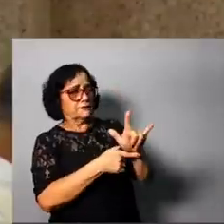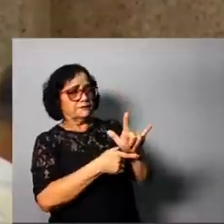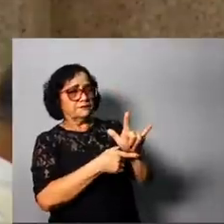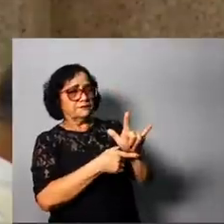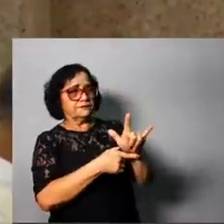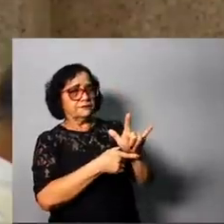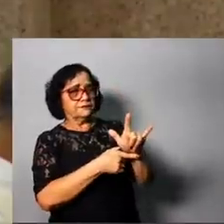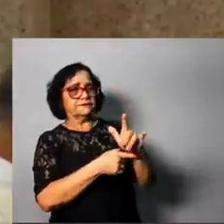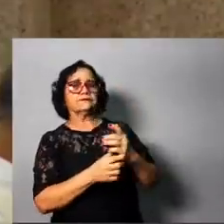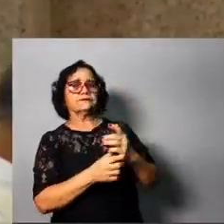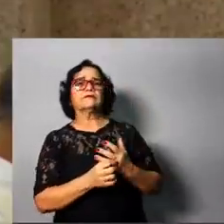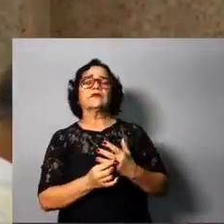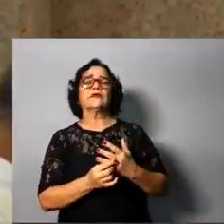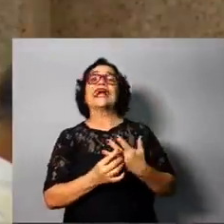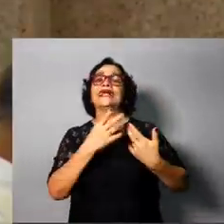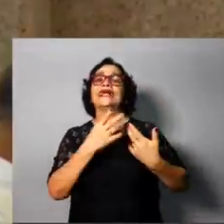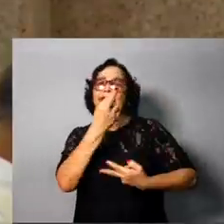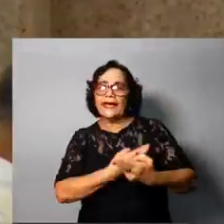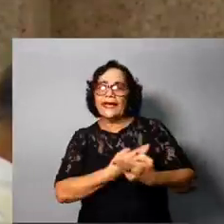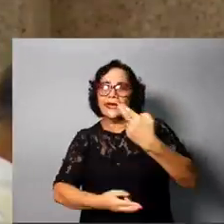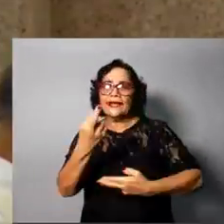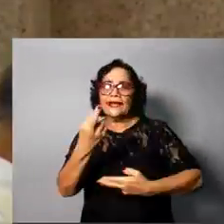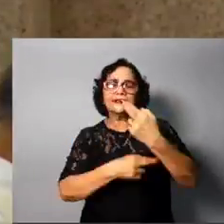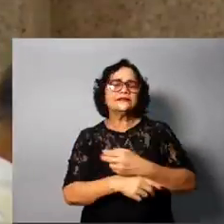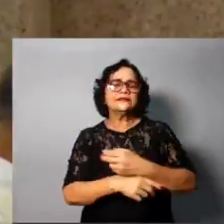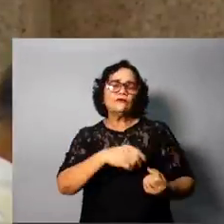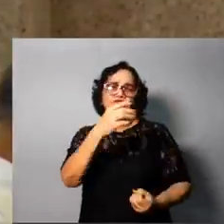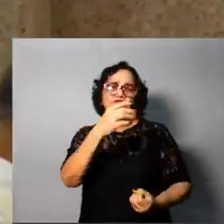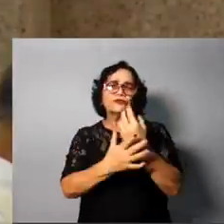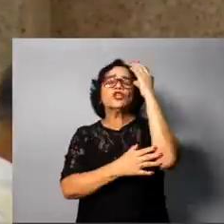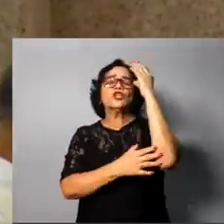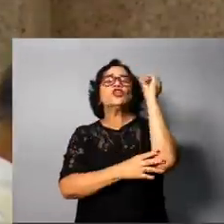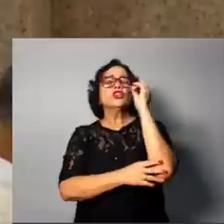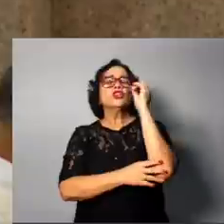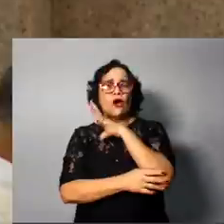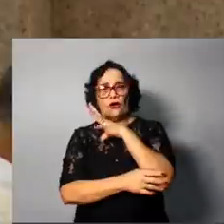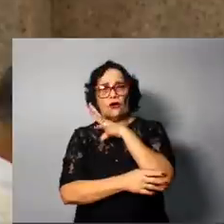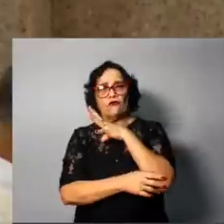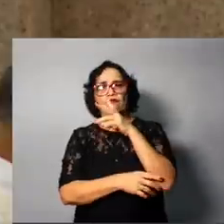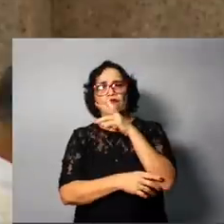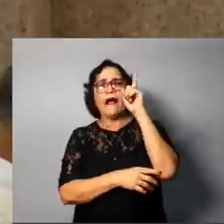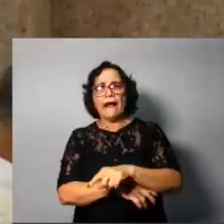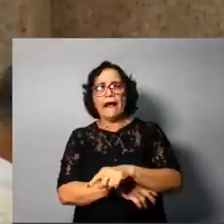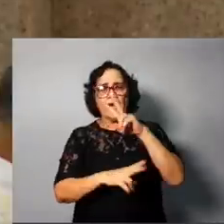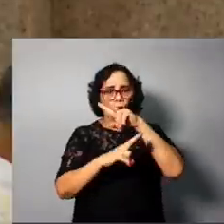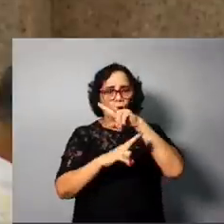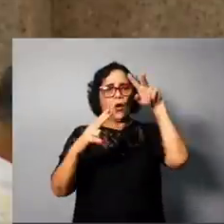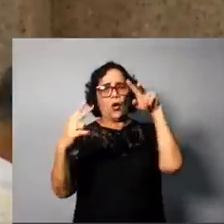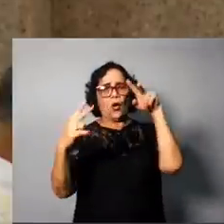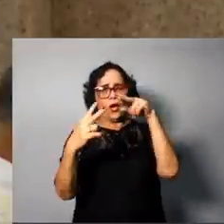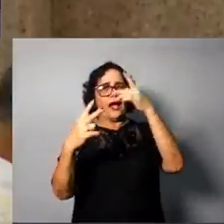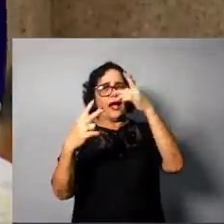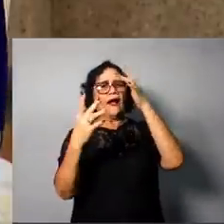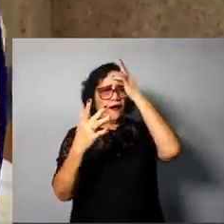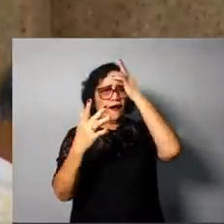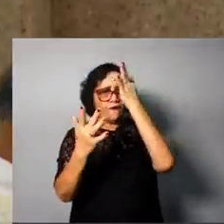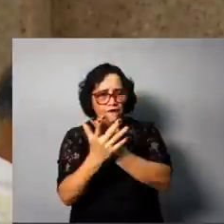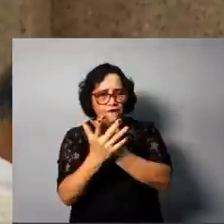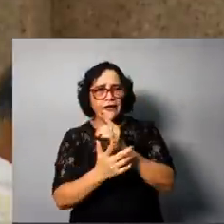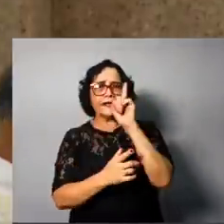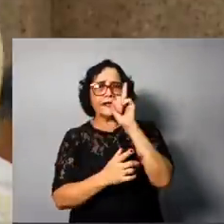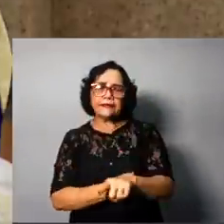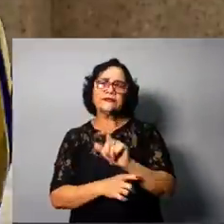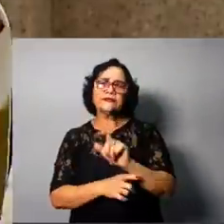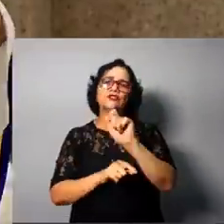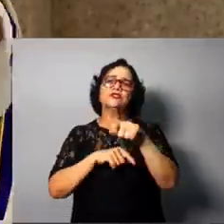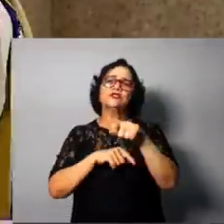Nascem novas relações. Se o nosso olhar foi este olhar de fé, então aquele sinal